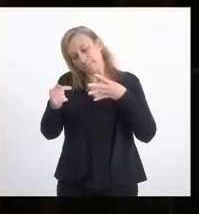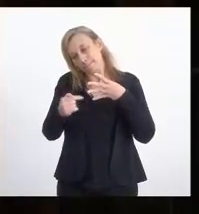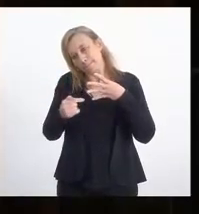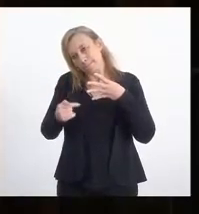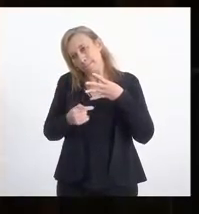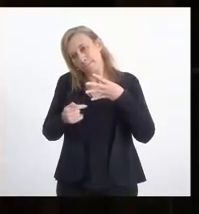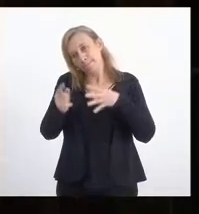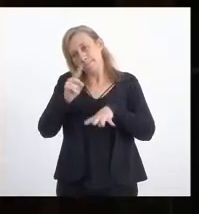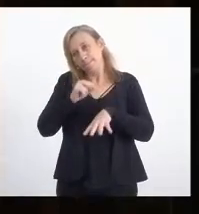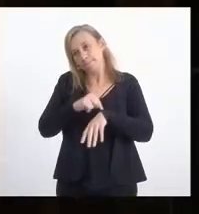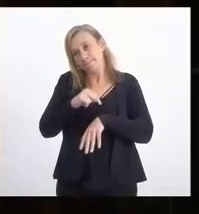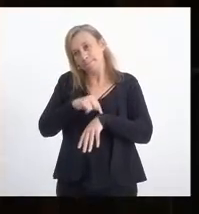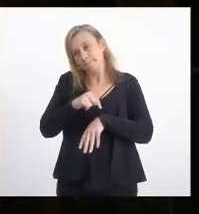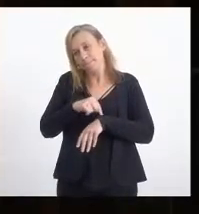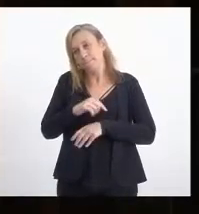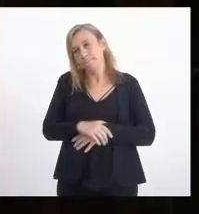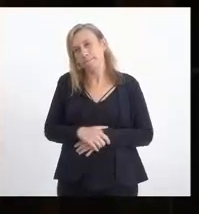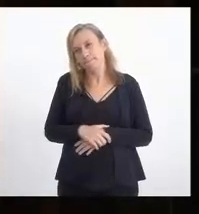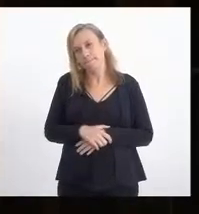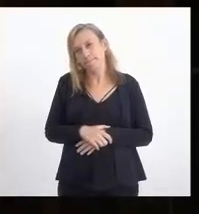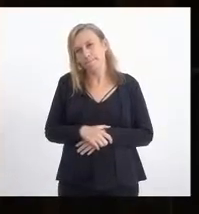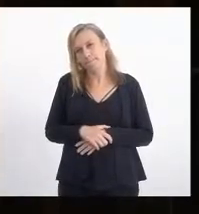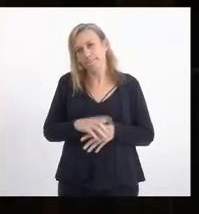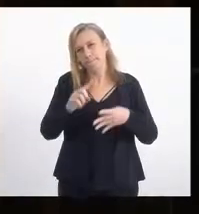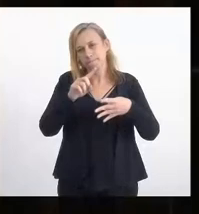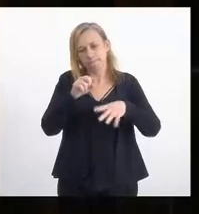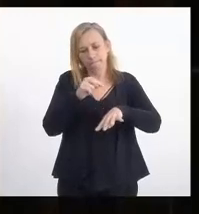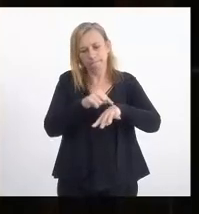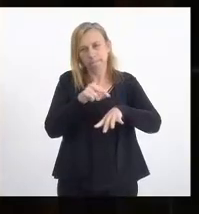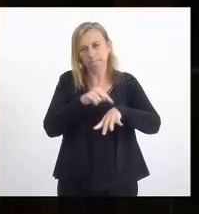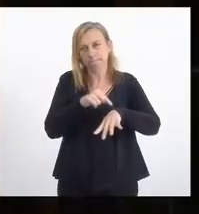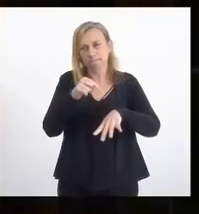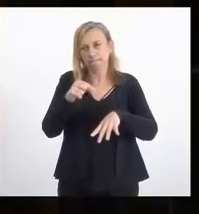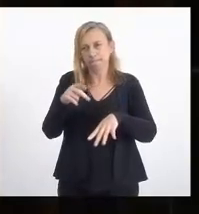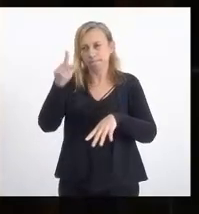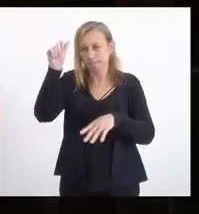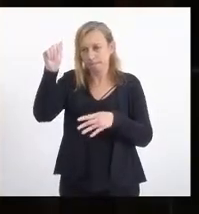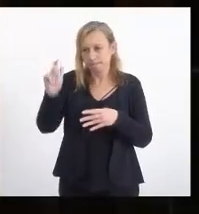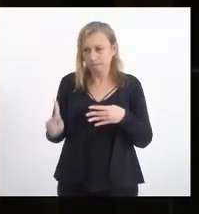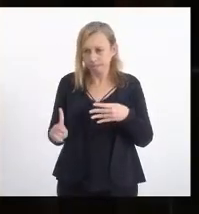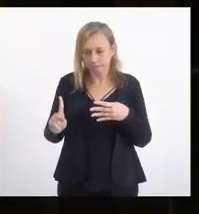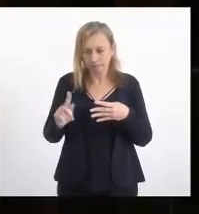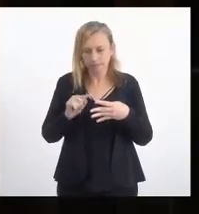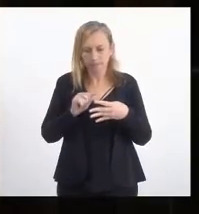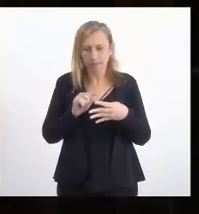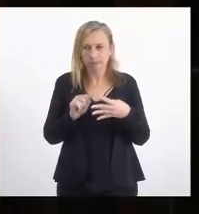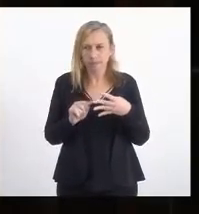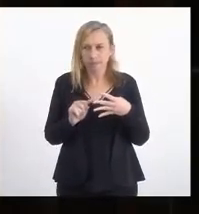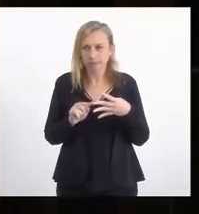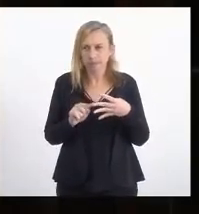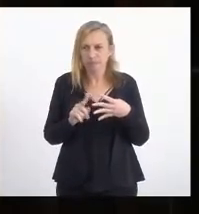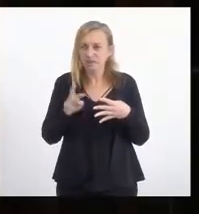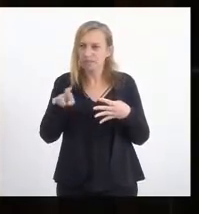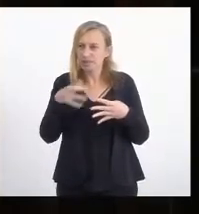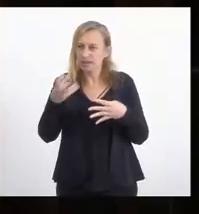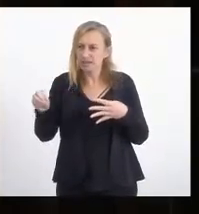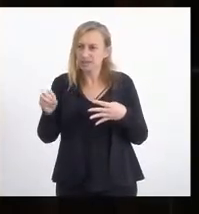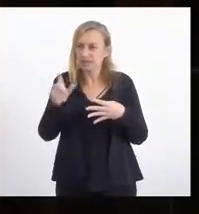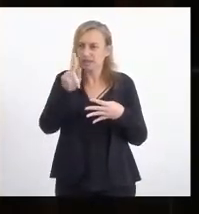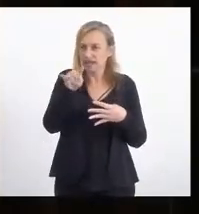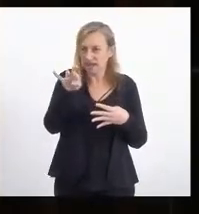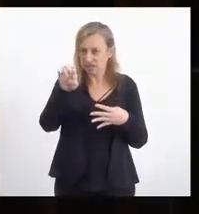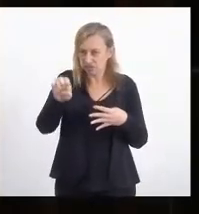neste momento Olá aqui é o tempo de aposentadoria a equiparação da